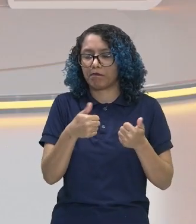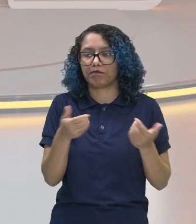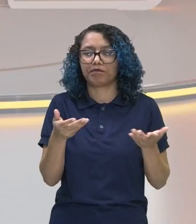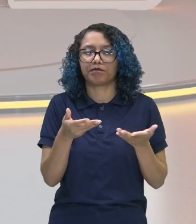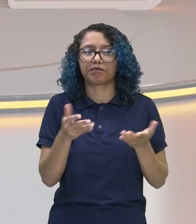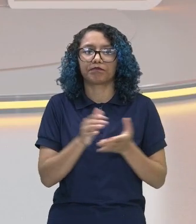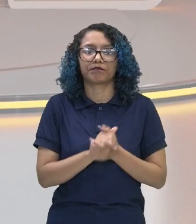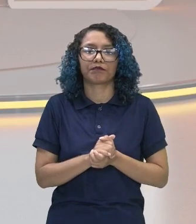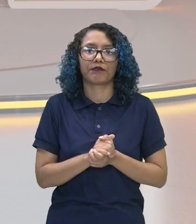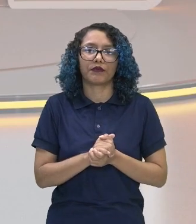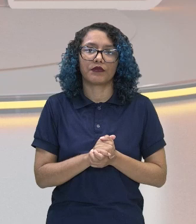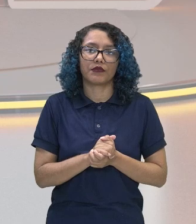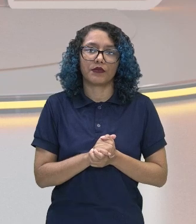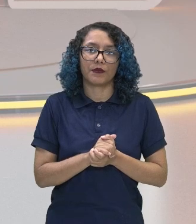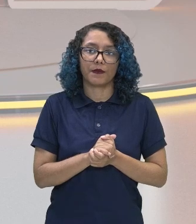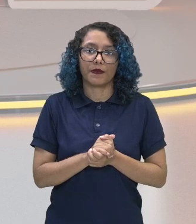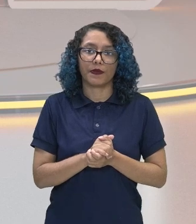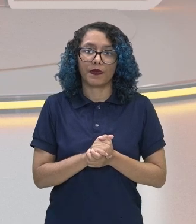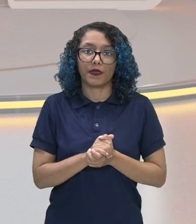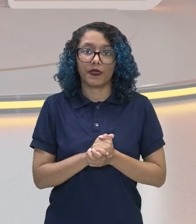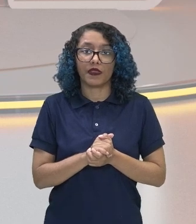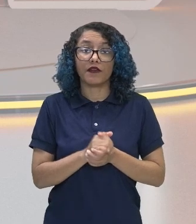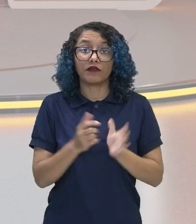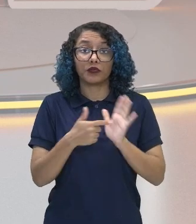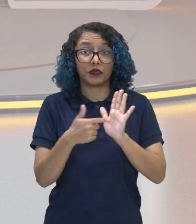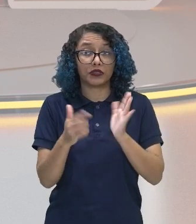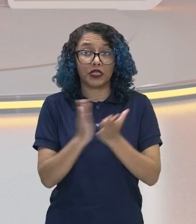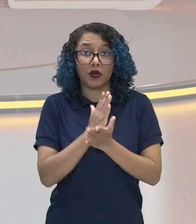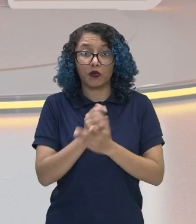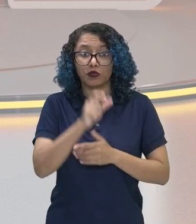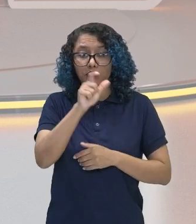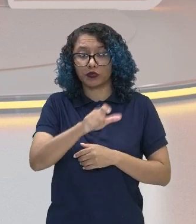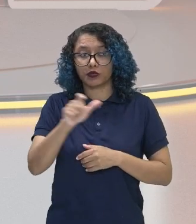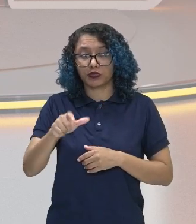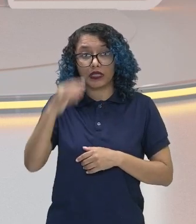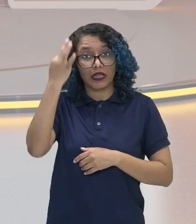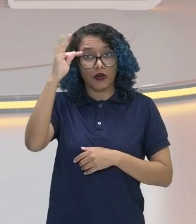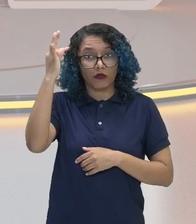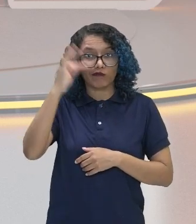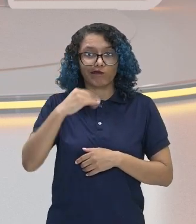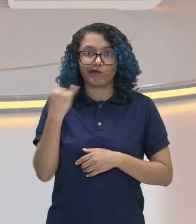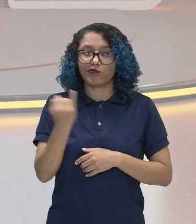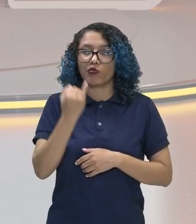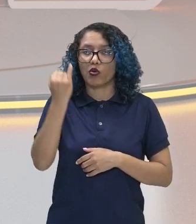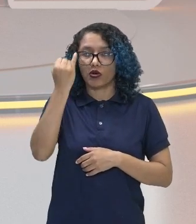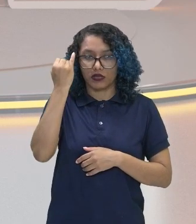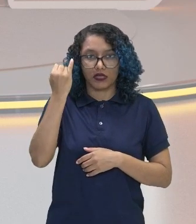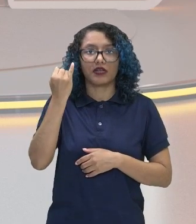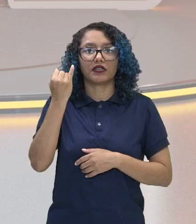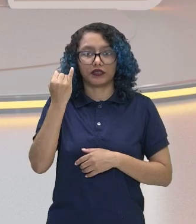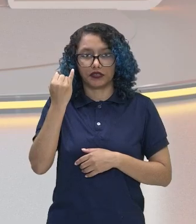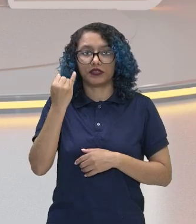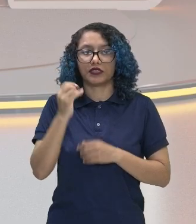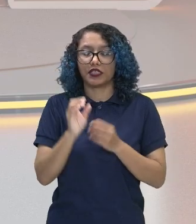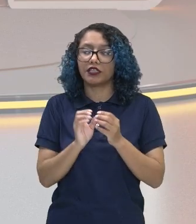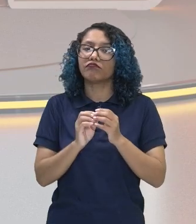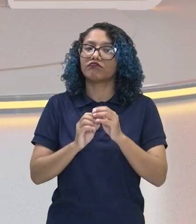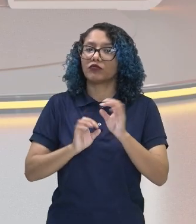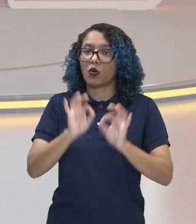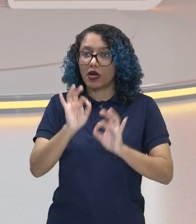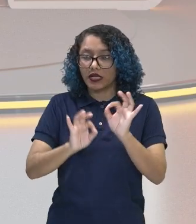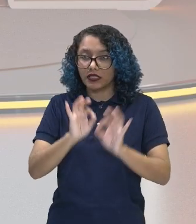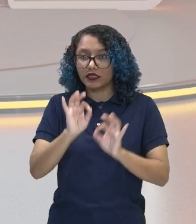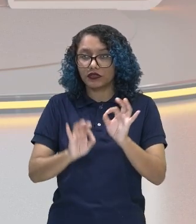aí alguns teóricos que são importantes aí dessa teoria, que desenvolveram essa teoria do chamado estado